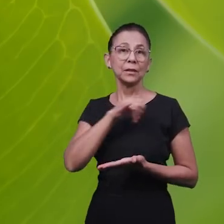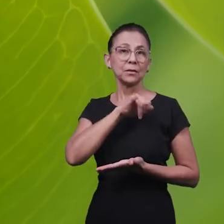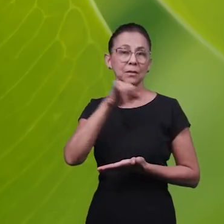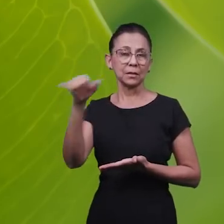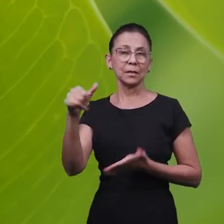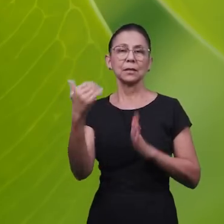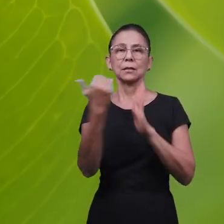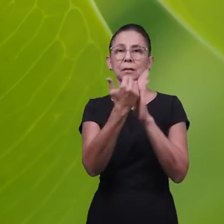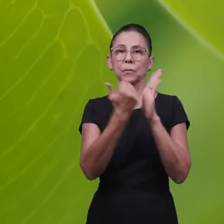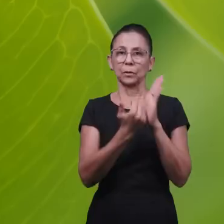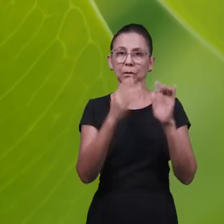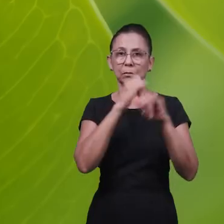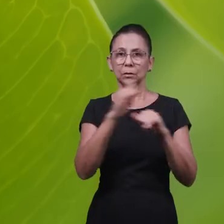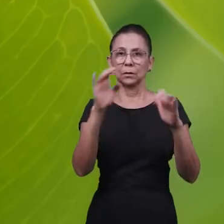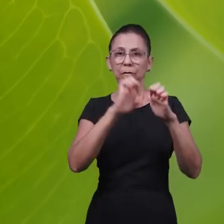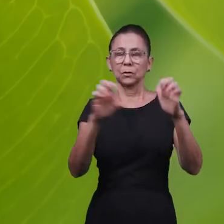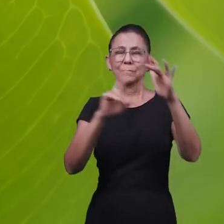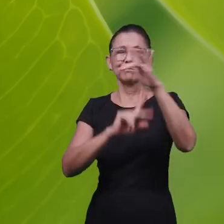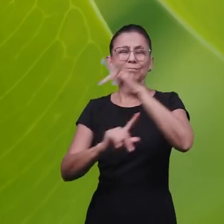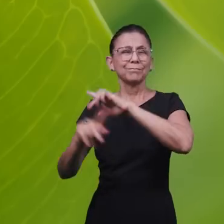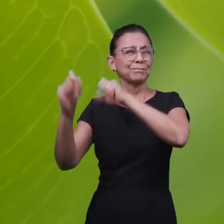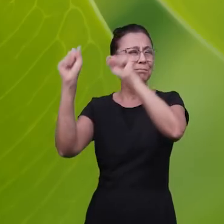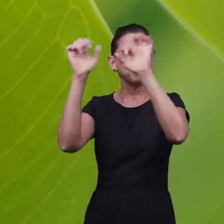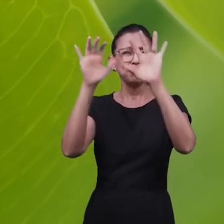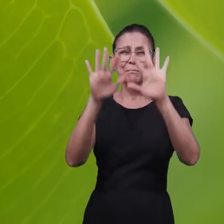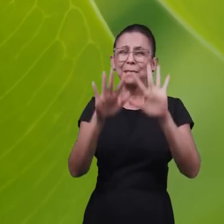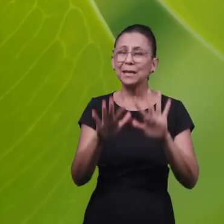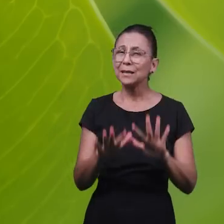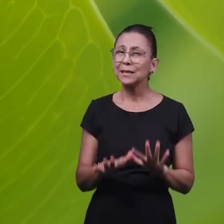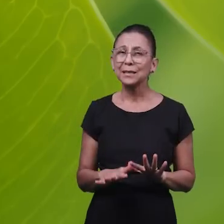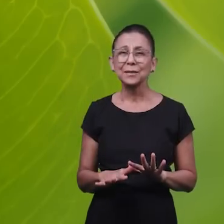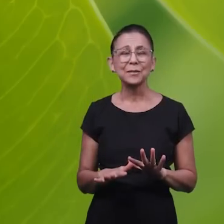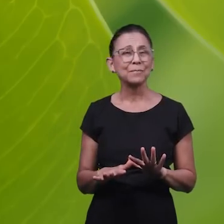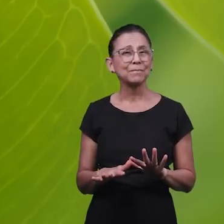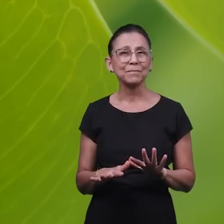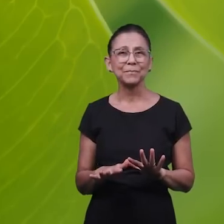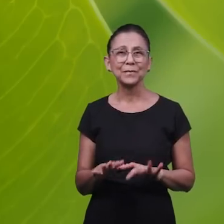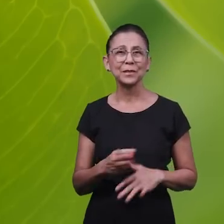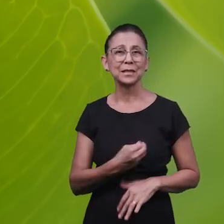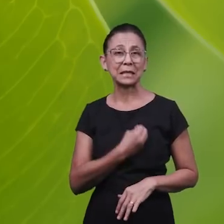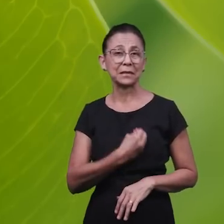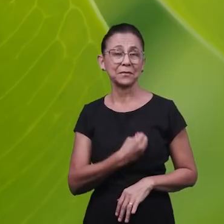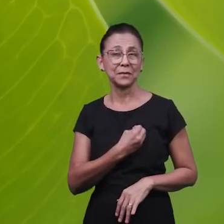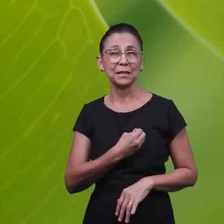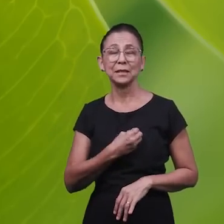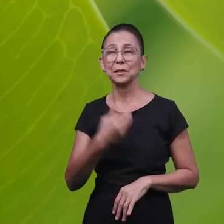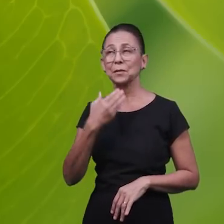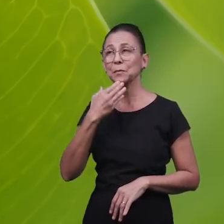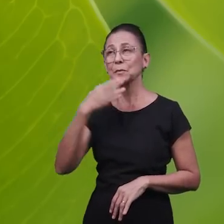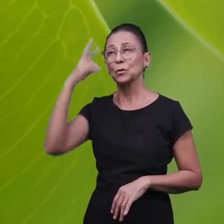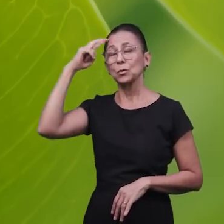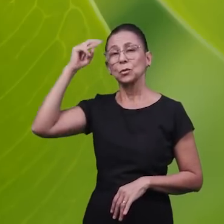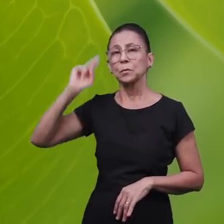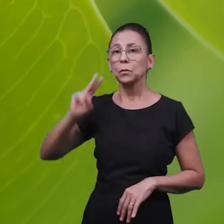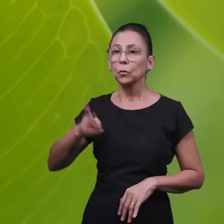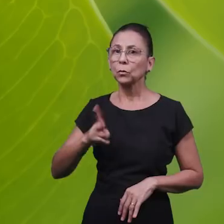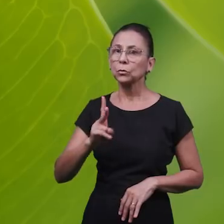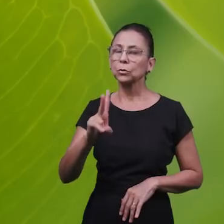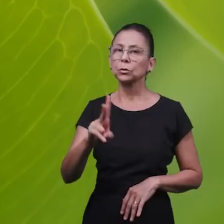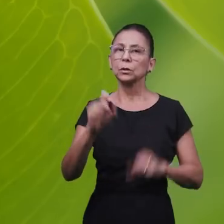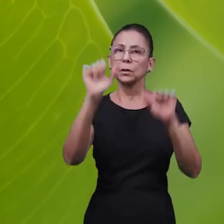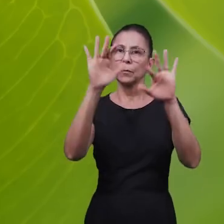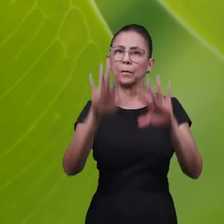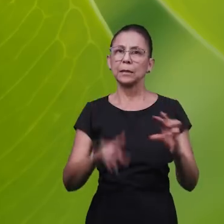Anunciando o Evangelho Eterno tem sido de grande bênção para as nossas vidas, e que o Senhor possa continuar a estar abençoando